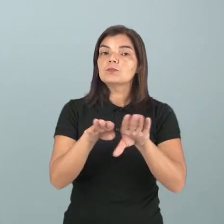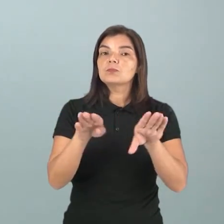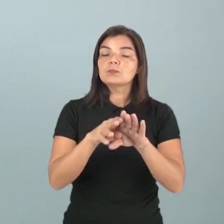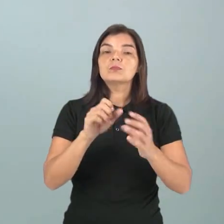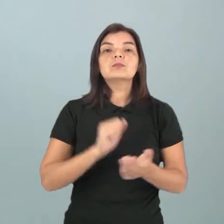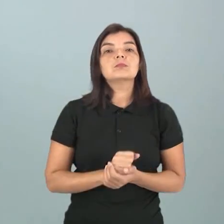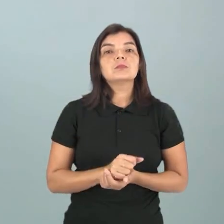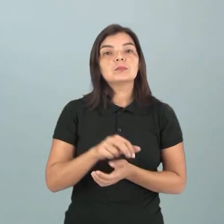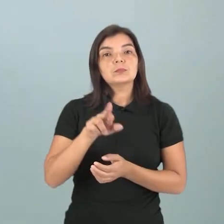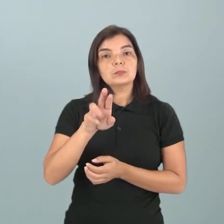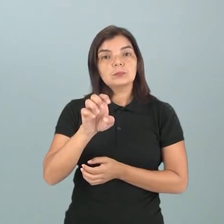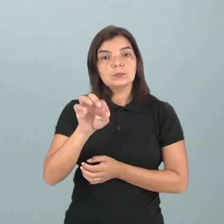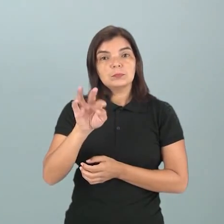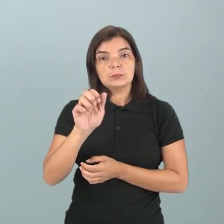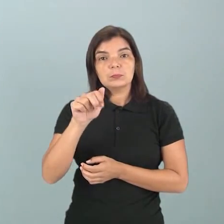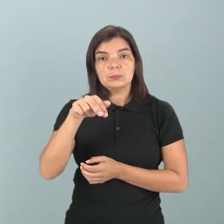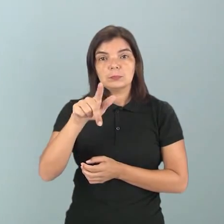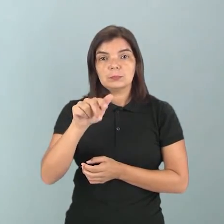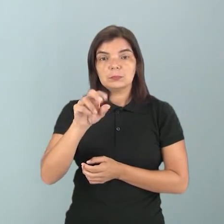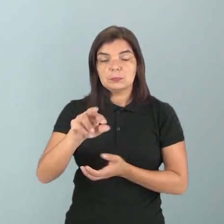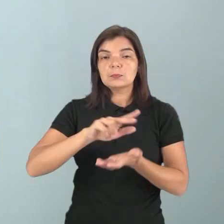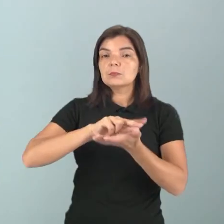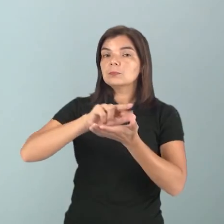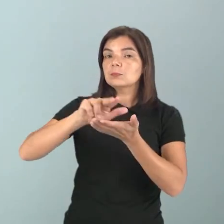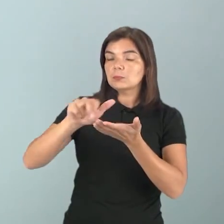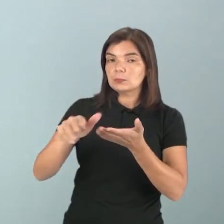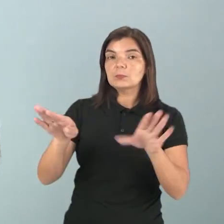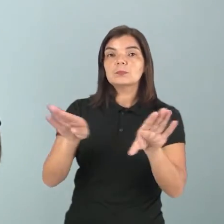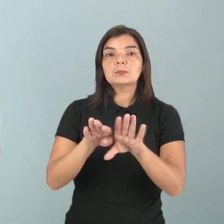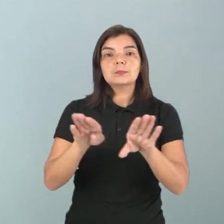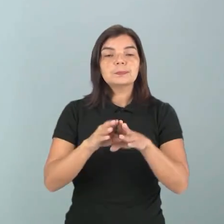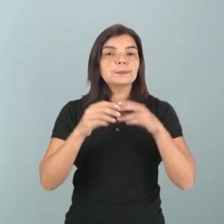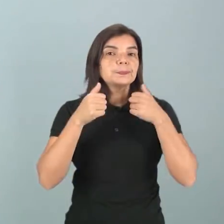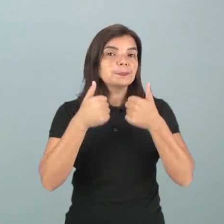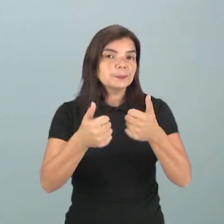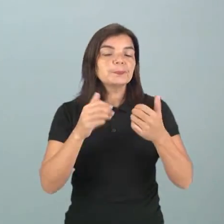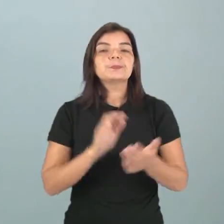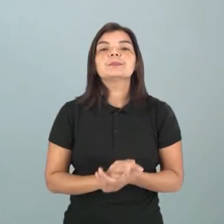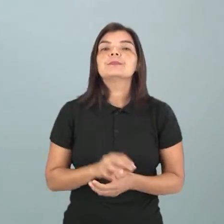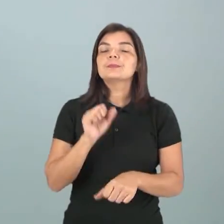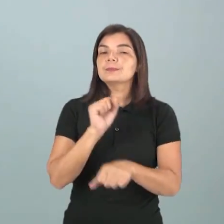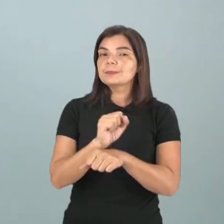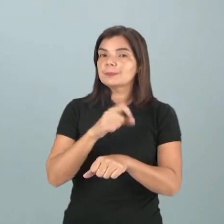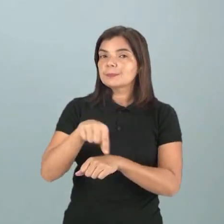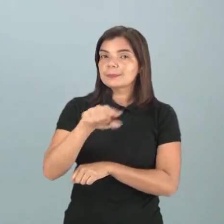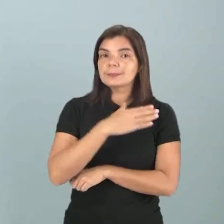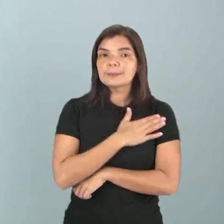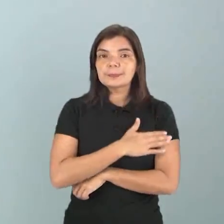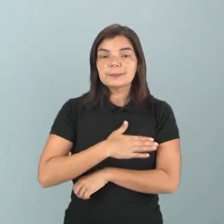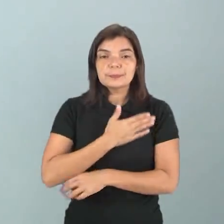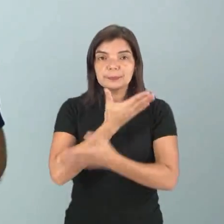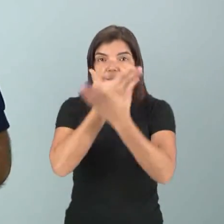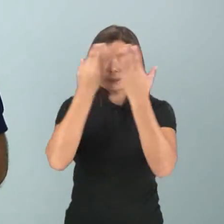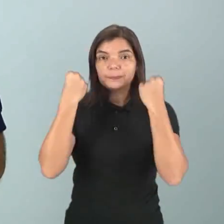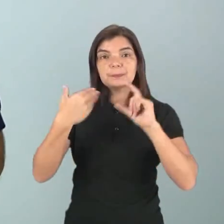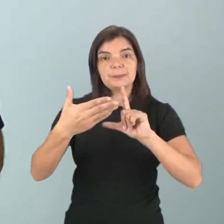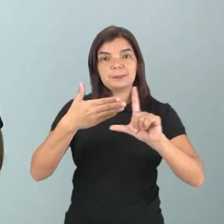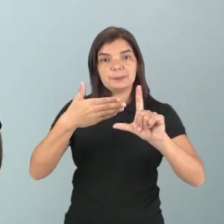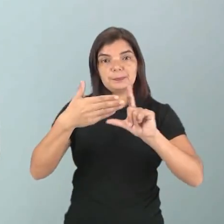ser retângulo, obtusângulo ou acutângulo. Beleza? Eu espero que tenham gostado. Não esqueçam de